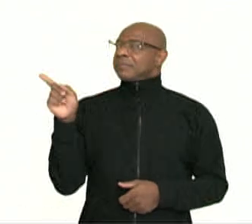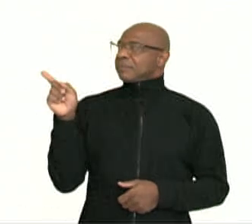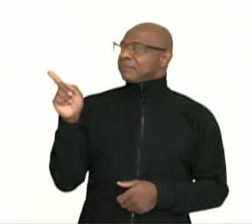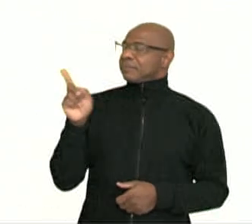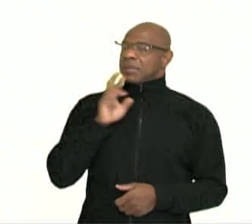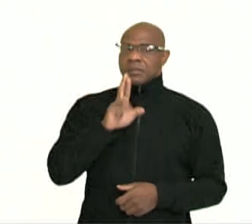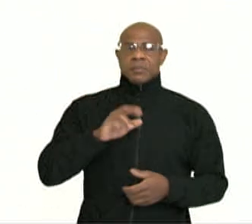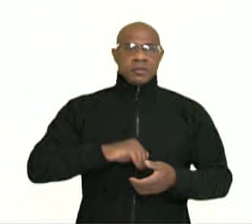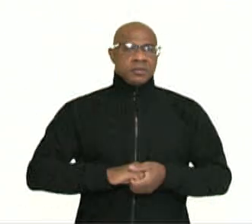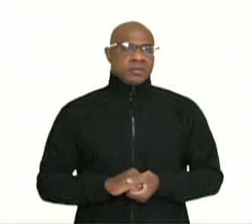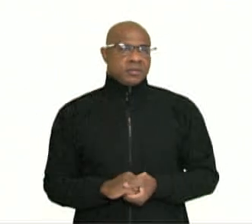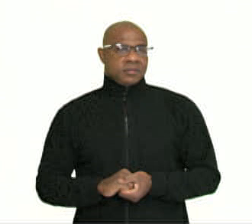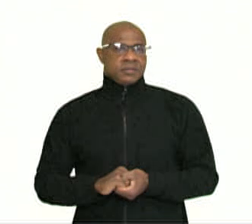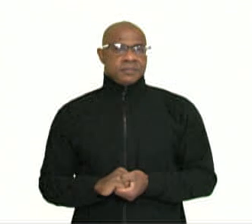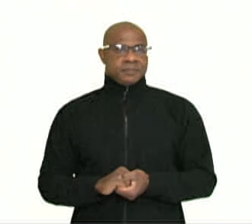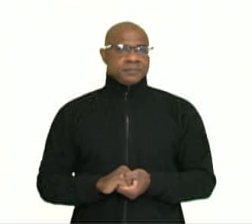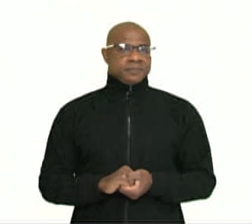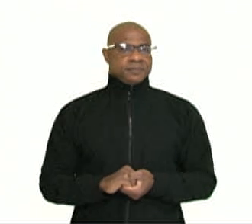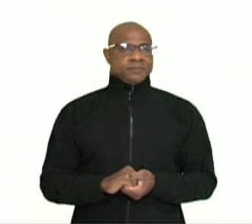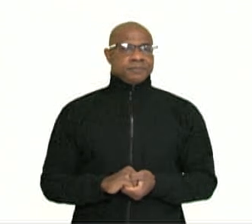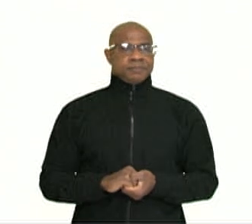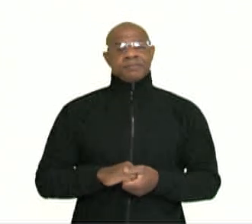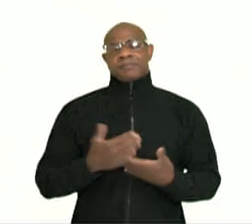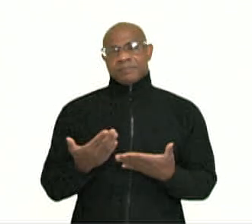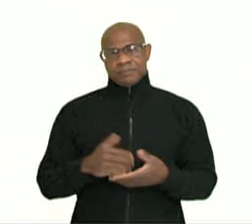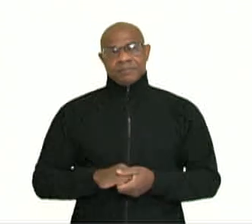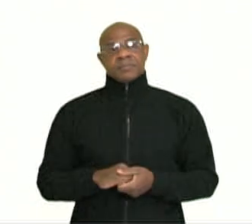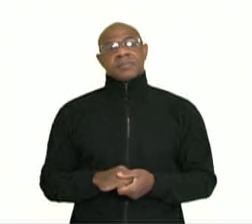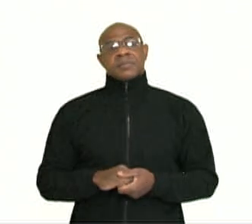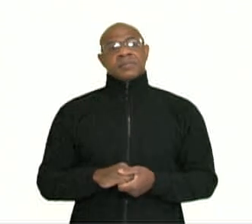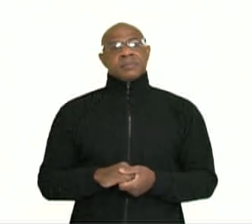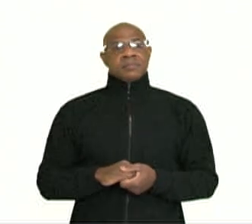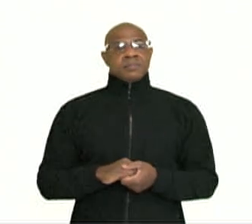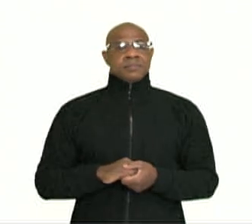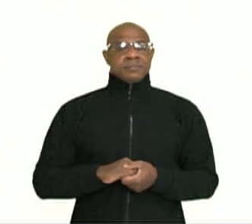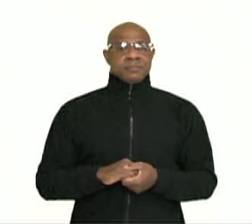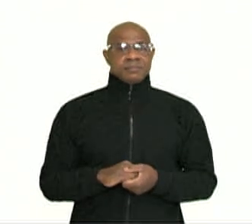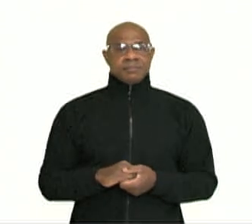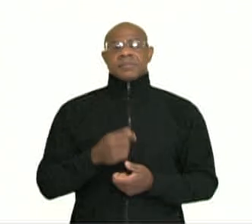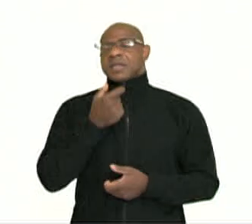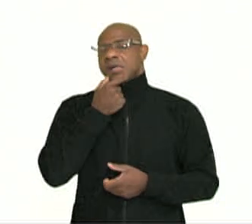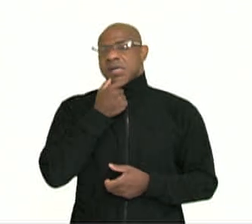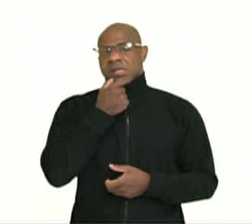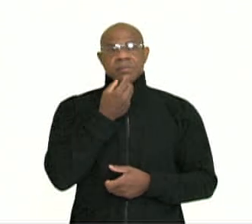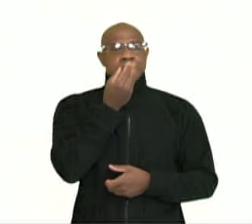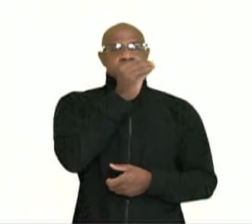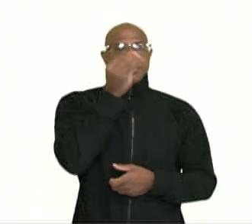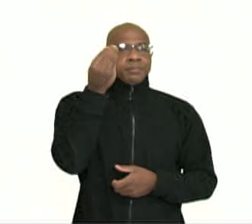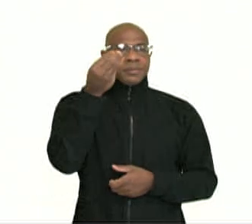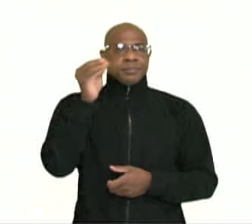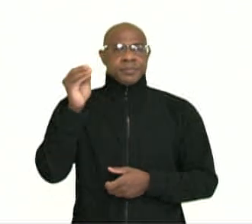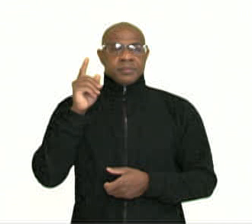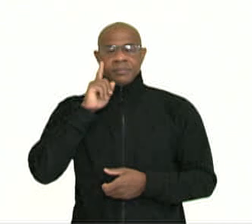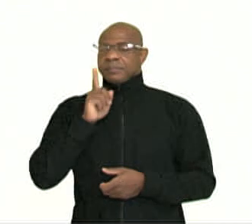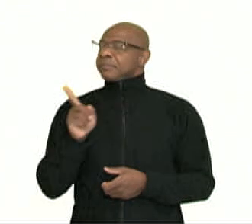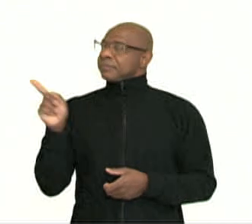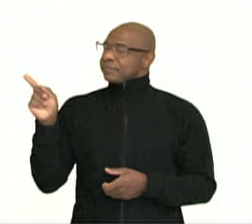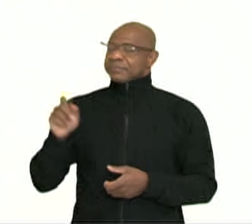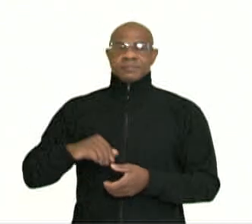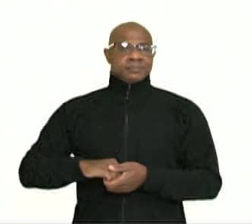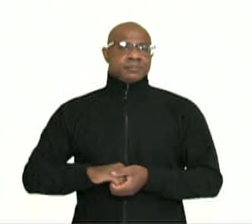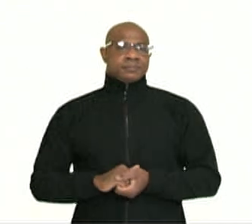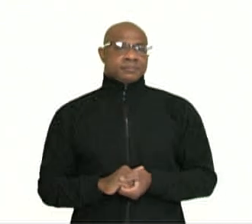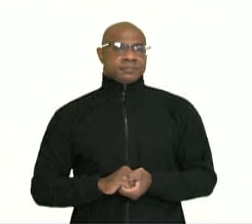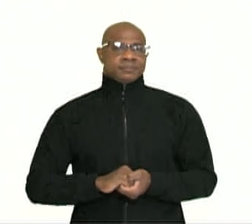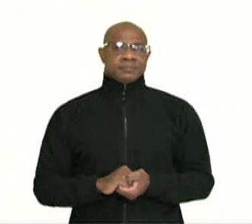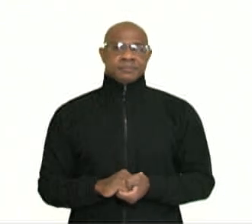e o talk show, ok? Então esses são os meus programas em inglês. A soap opera, que é a minha novela, series e